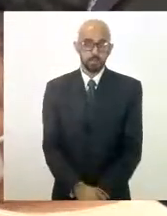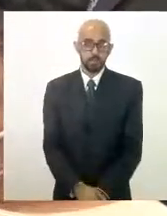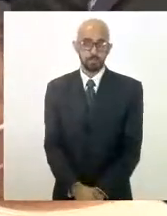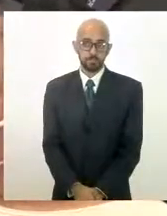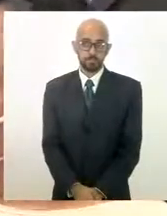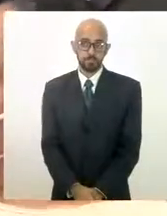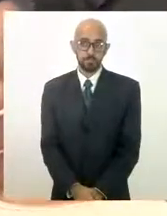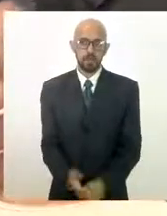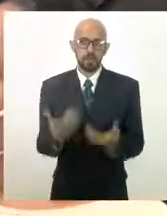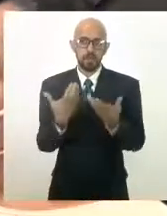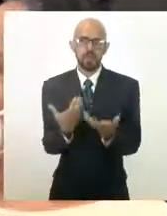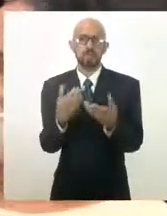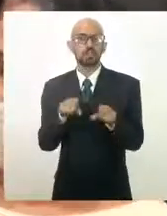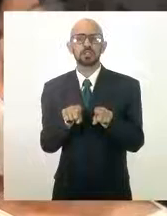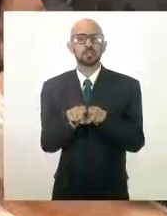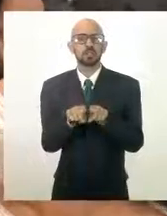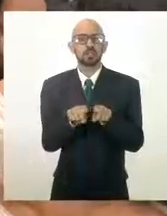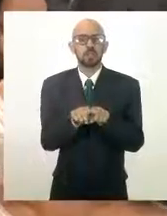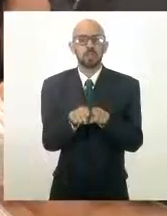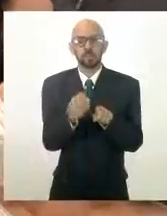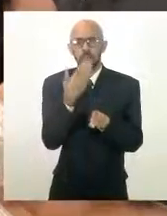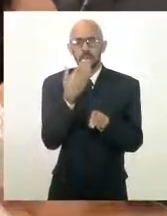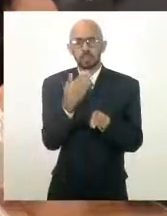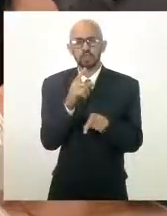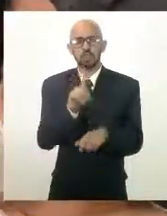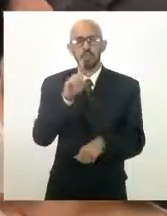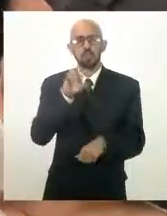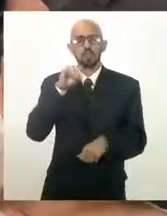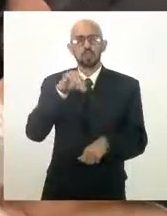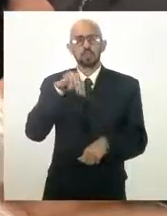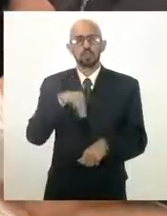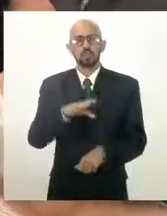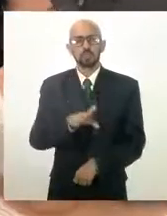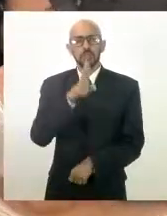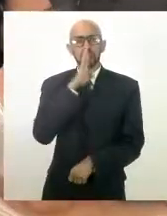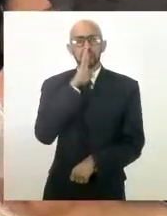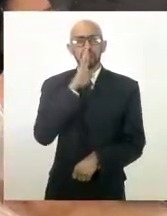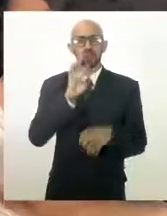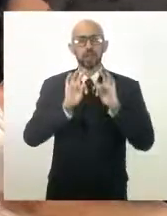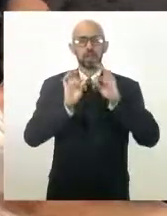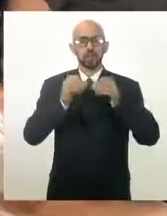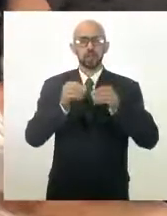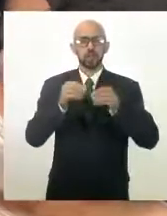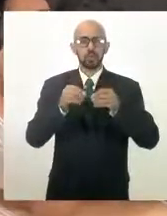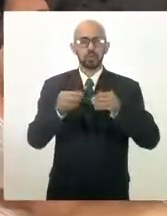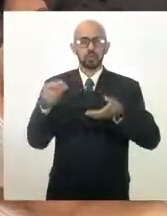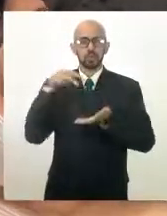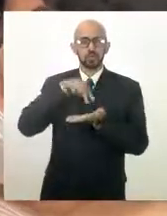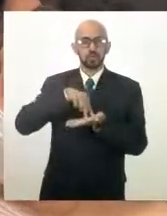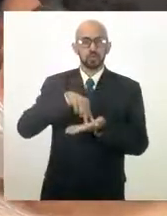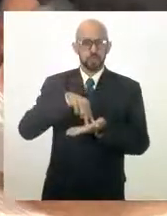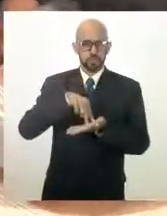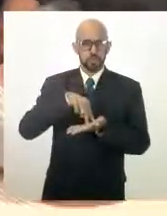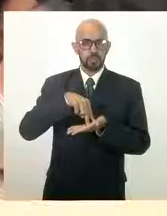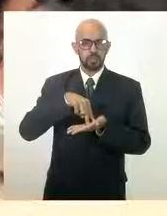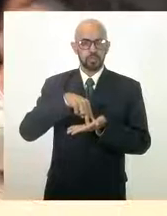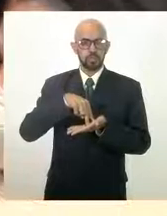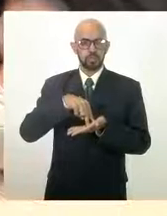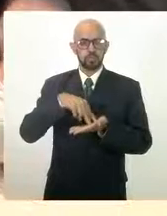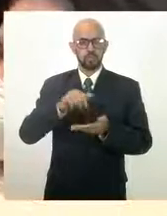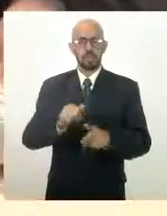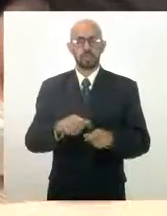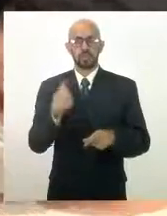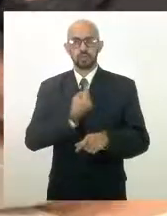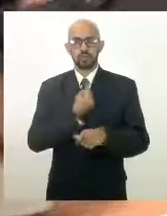Queria pedir um minuto de silêncio a todos presentes, que a gente possa...